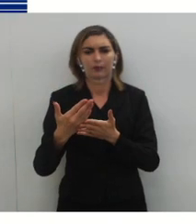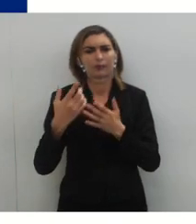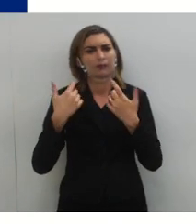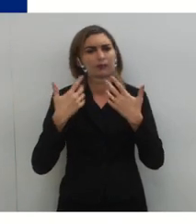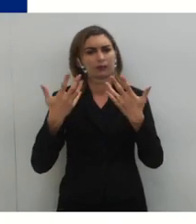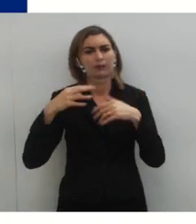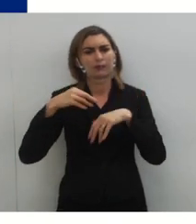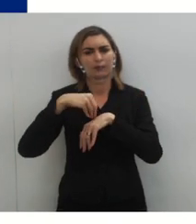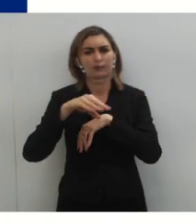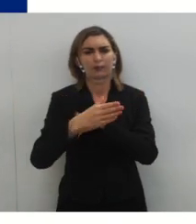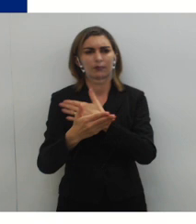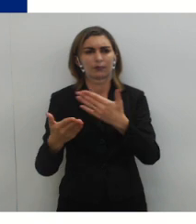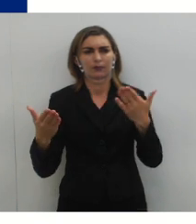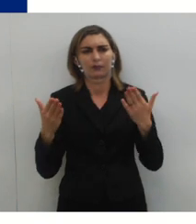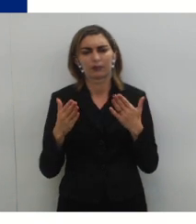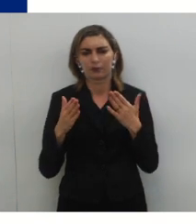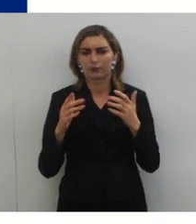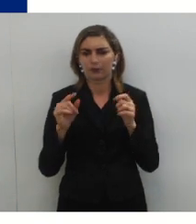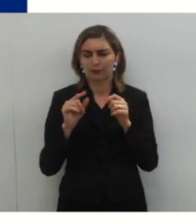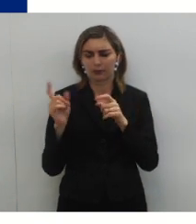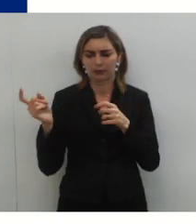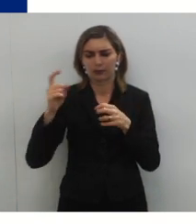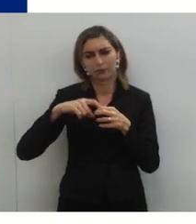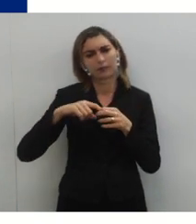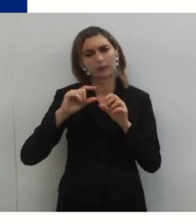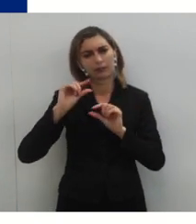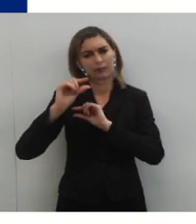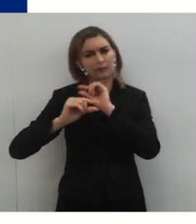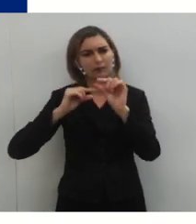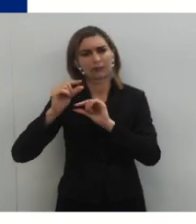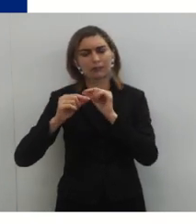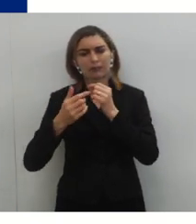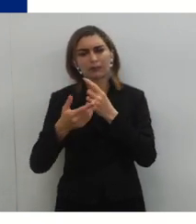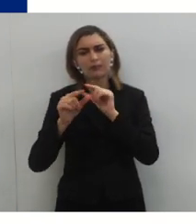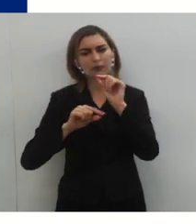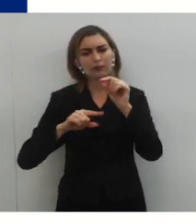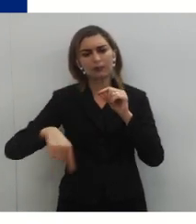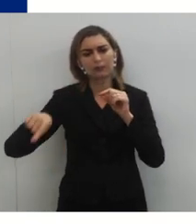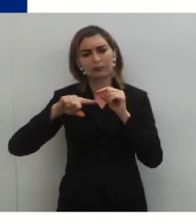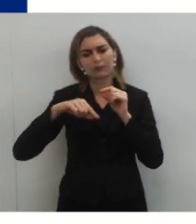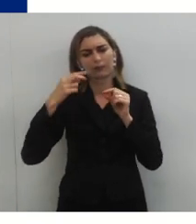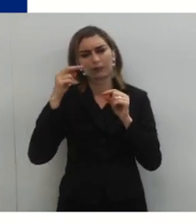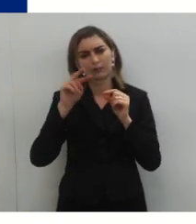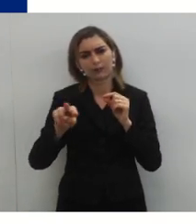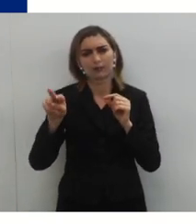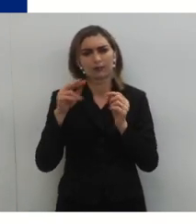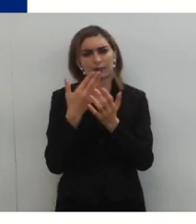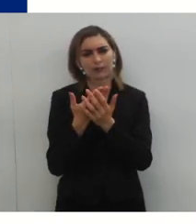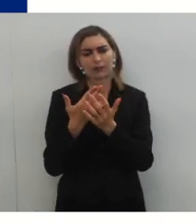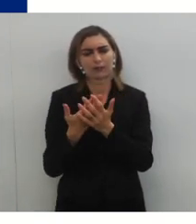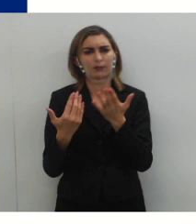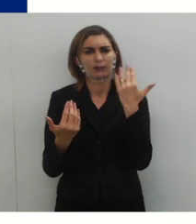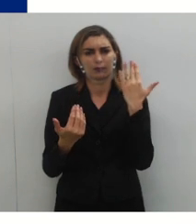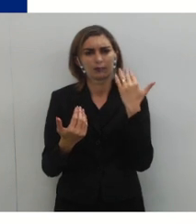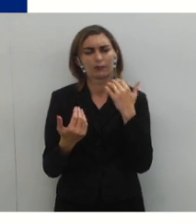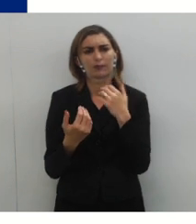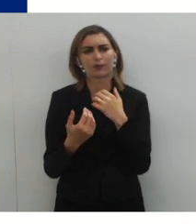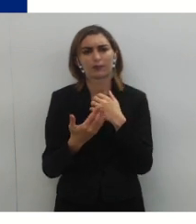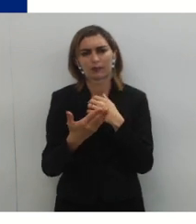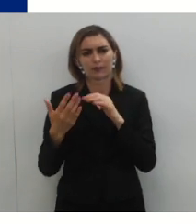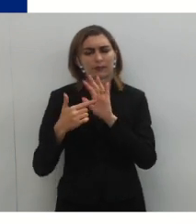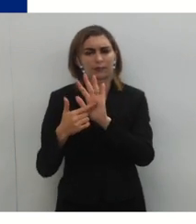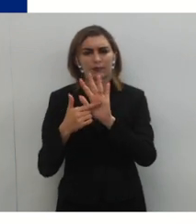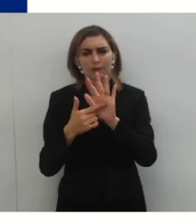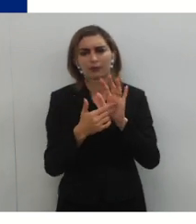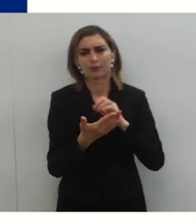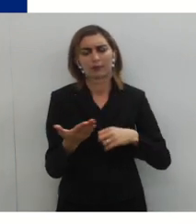eu quero aqui voltar um pouquinho do que nós vimos na aula anterior e